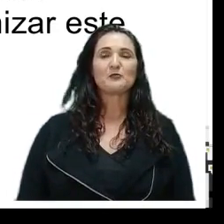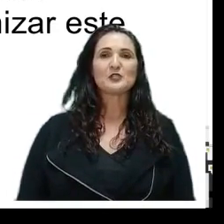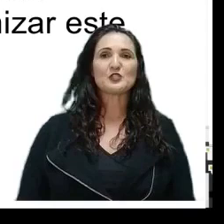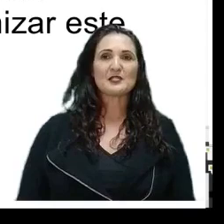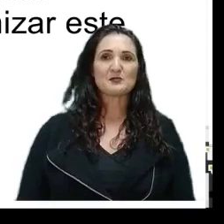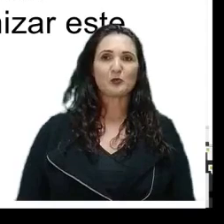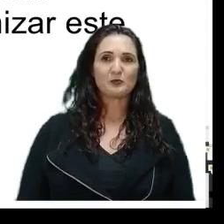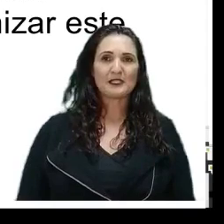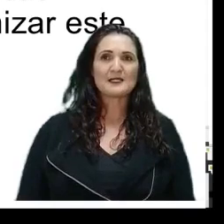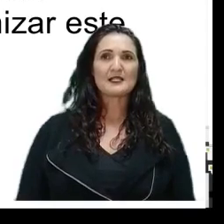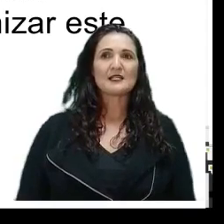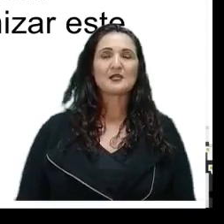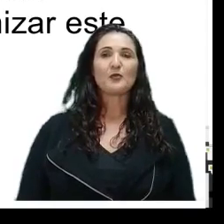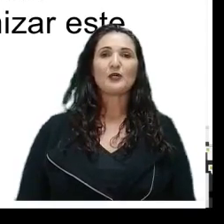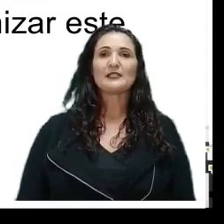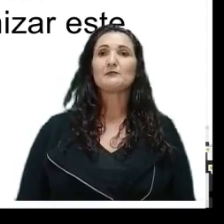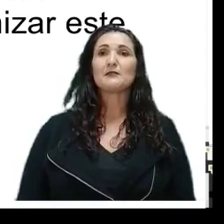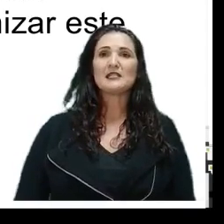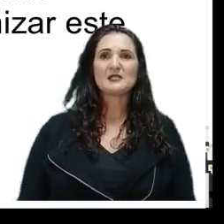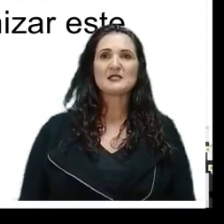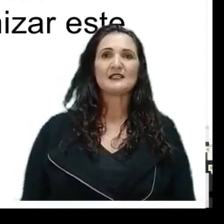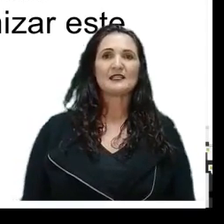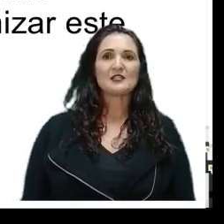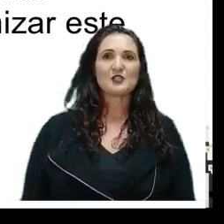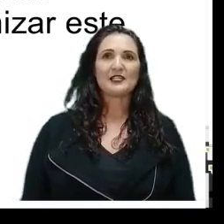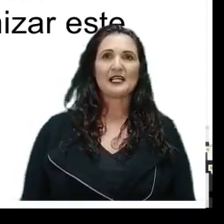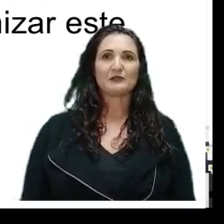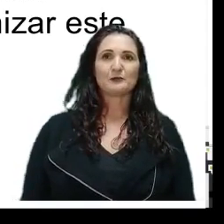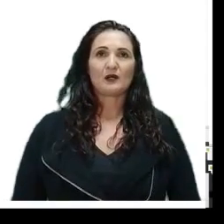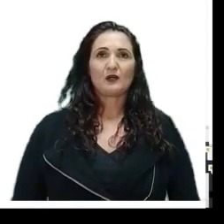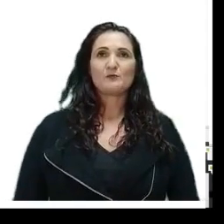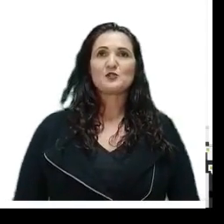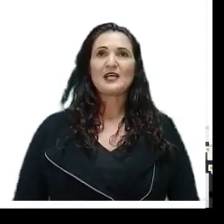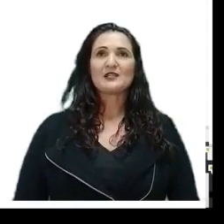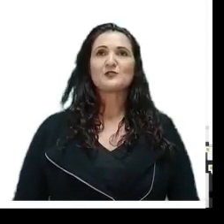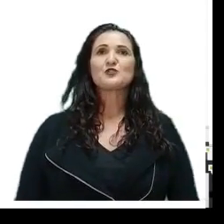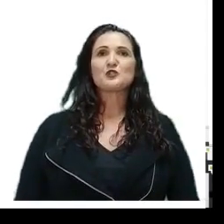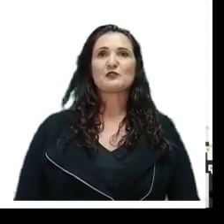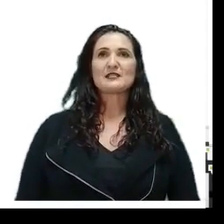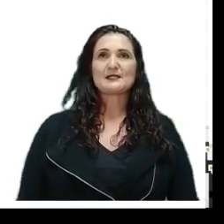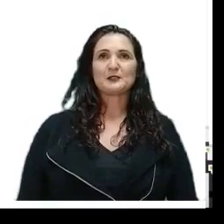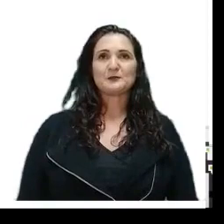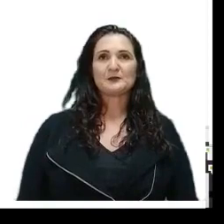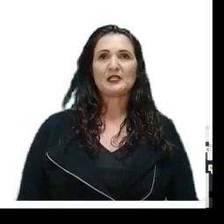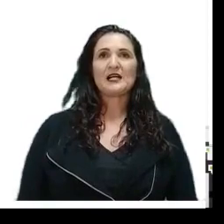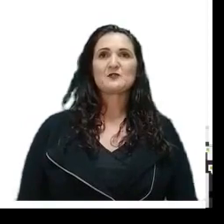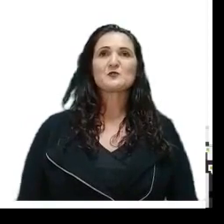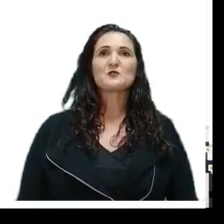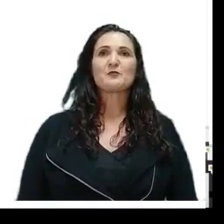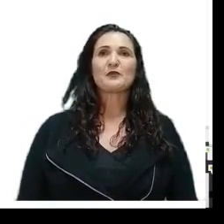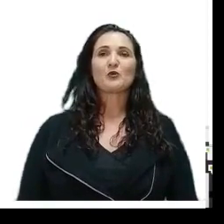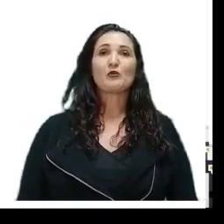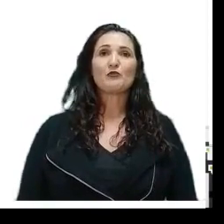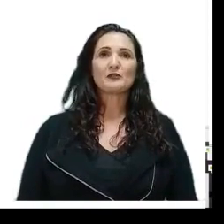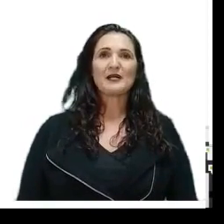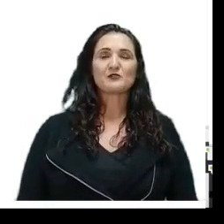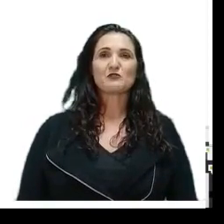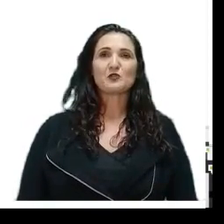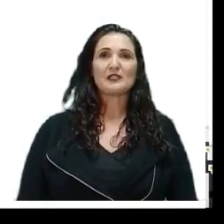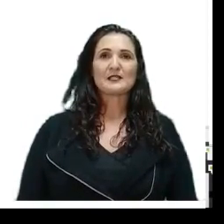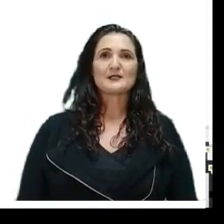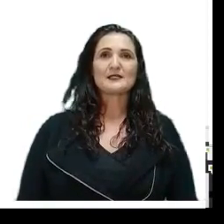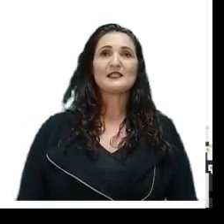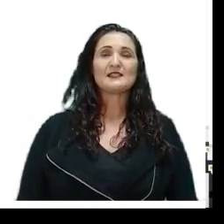e políticas públicas que podem minimizar este agravo. Objetos de notificação. Caso suspeito ou confirmado